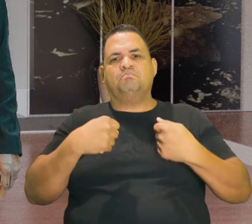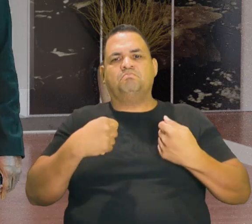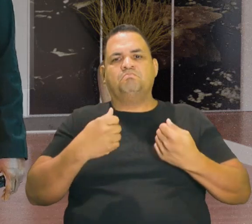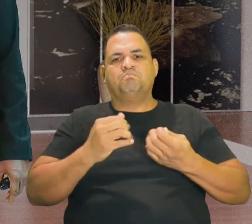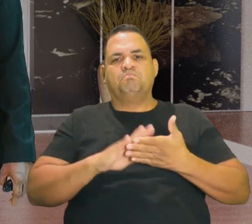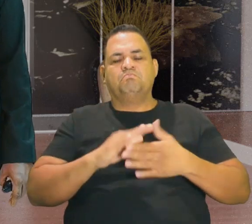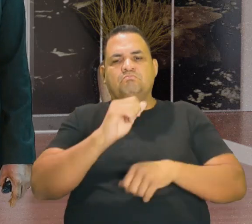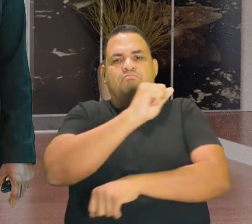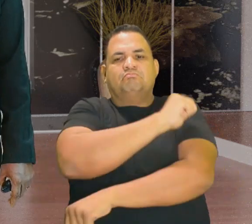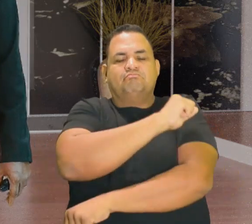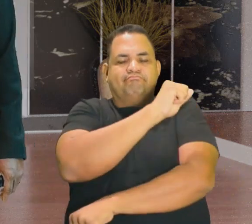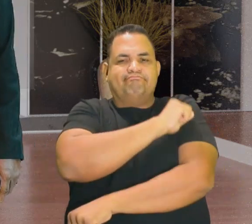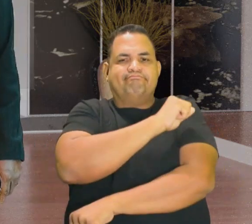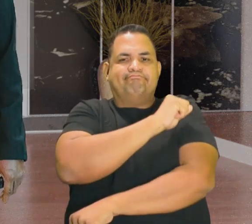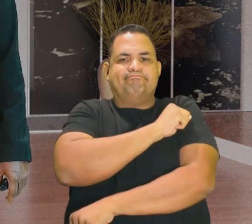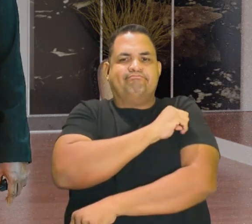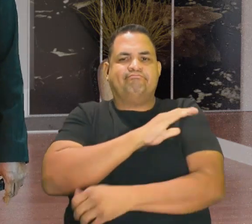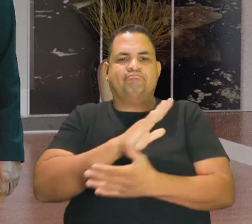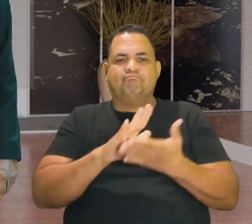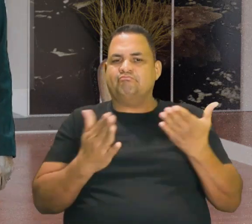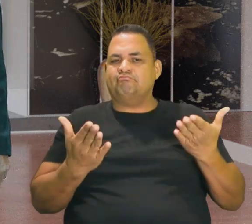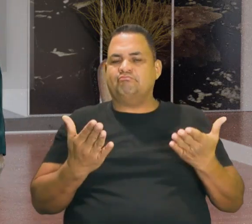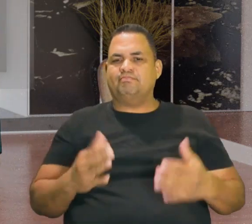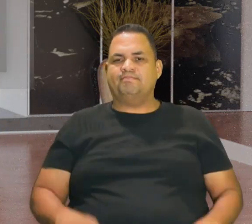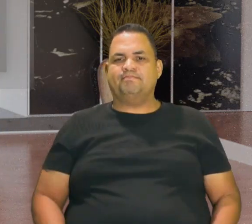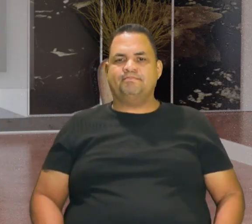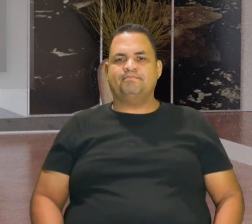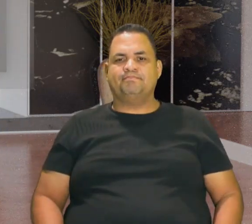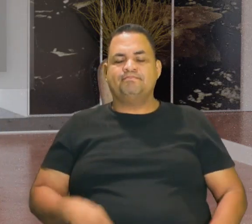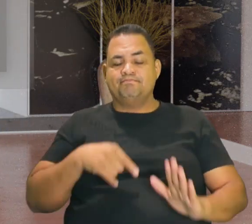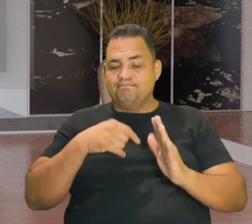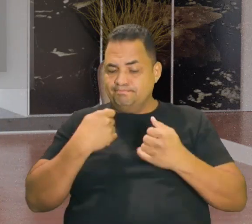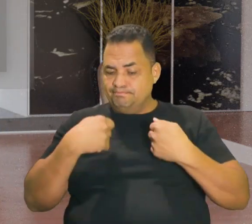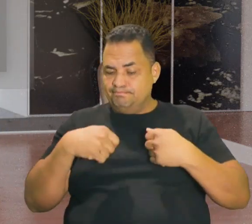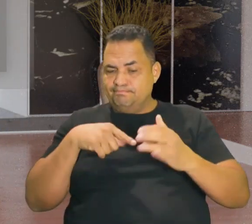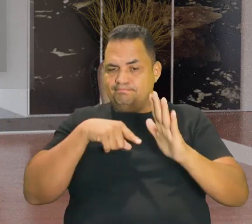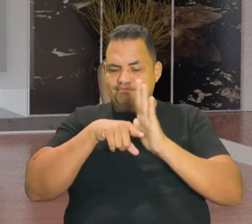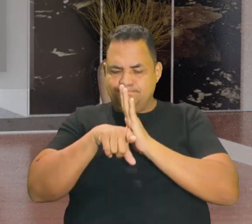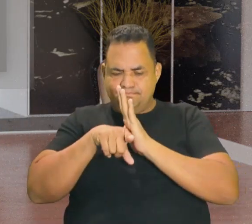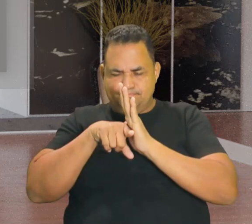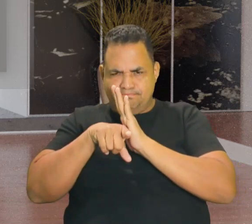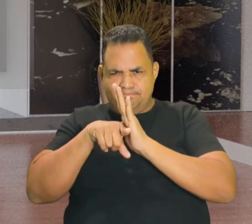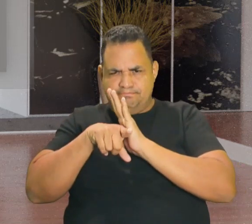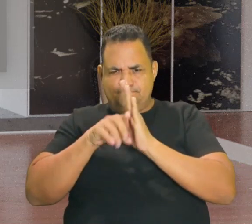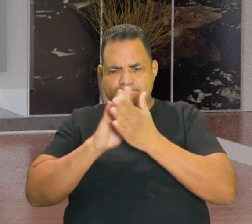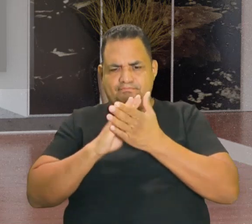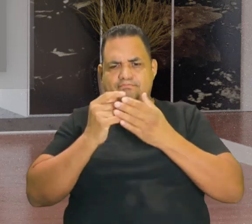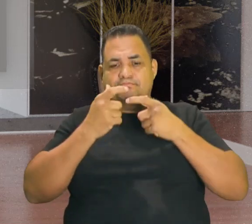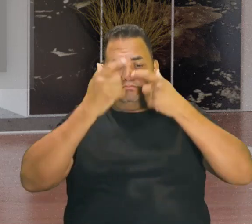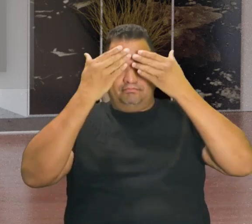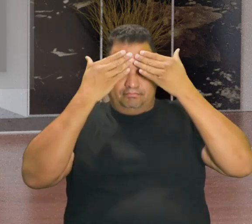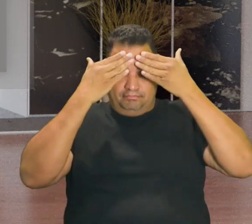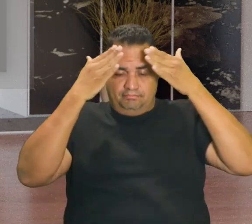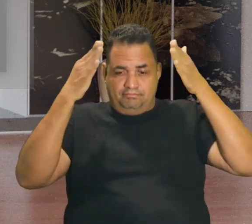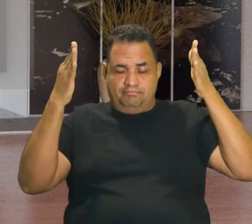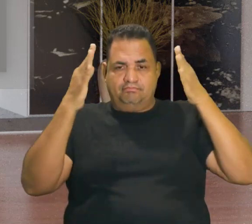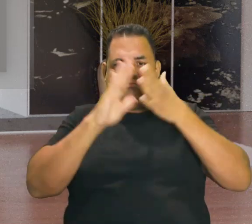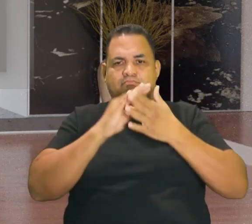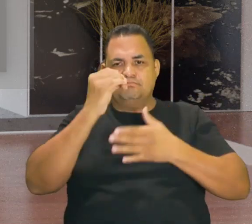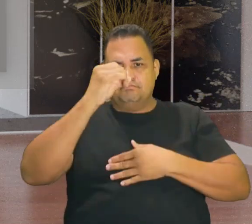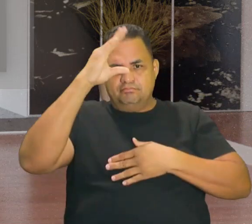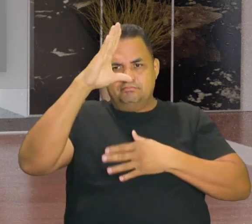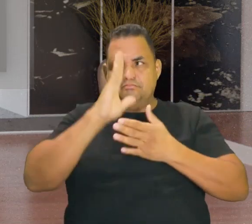estudante Não deixe de pesquisar para ampliar aí seus conhecimentos Ok